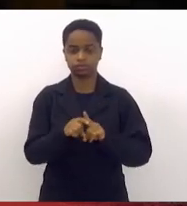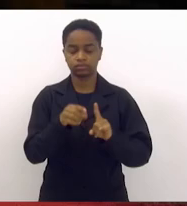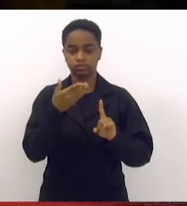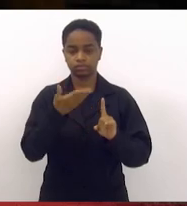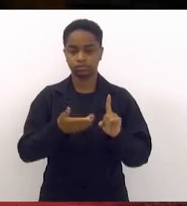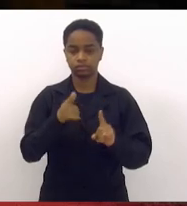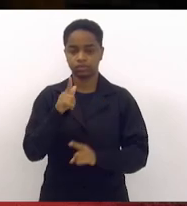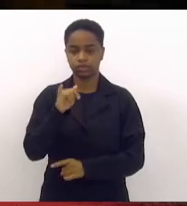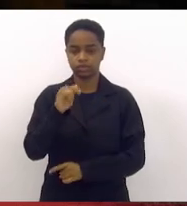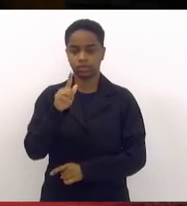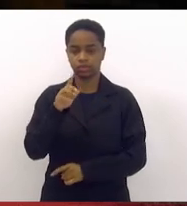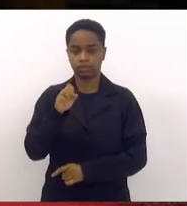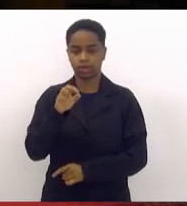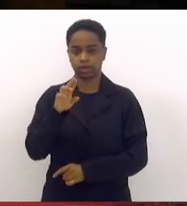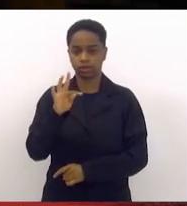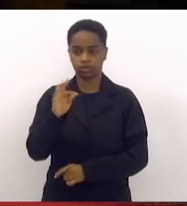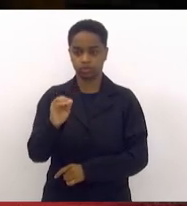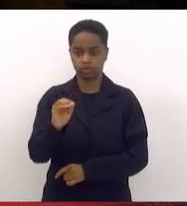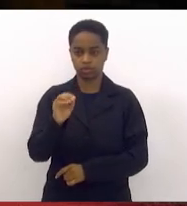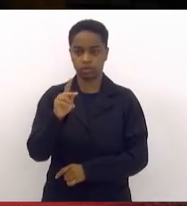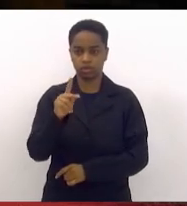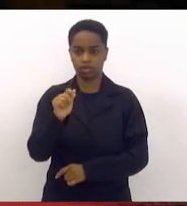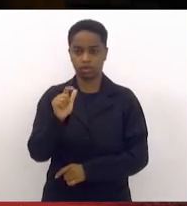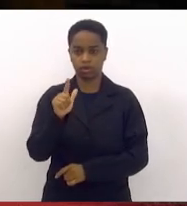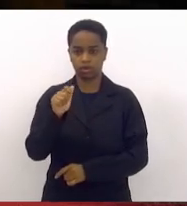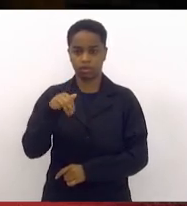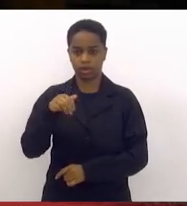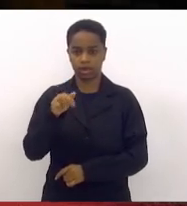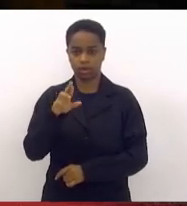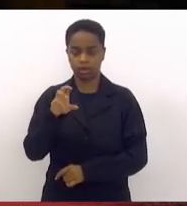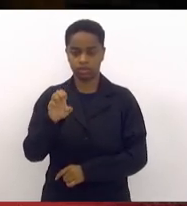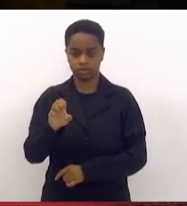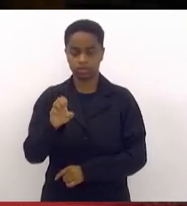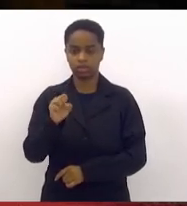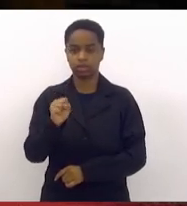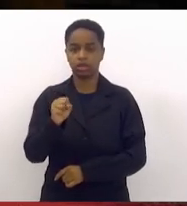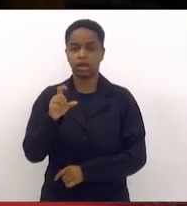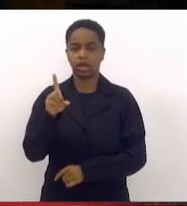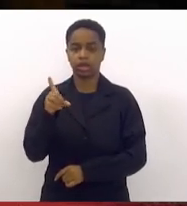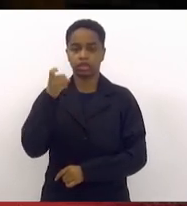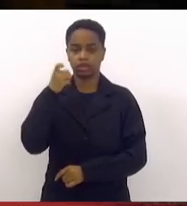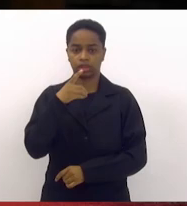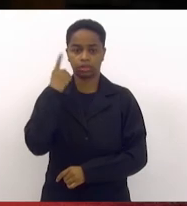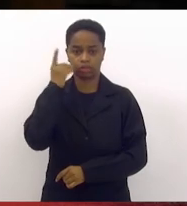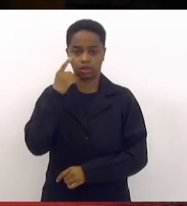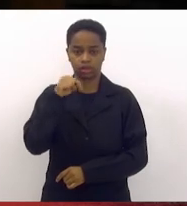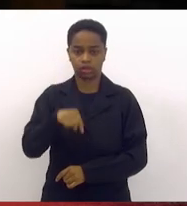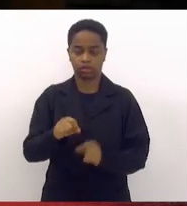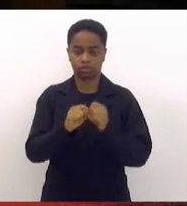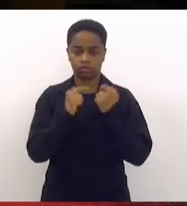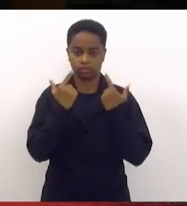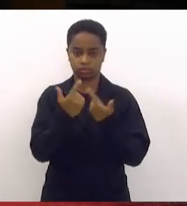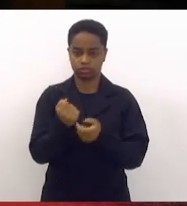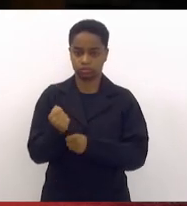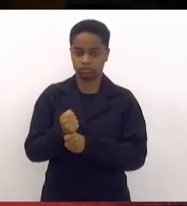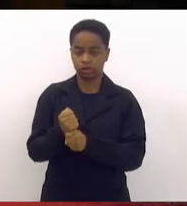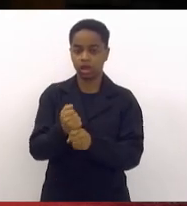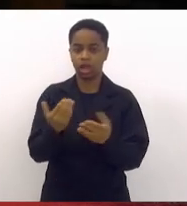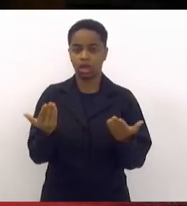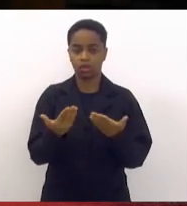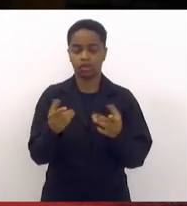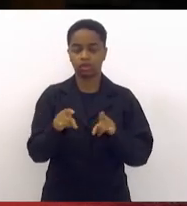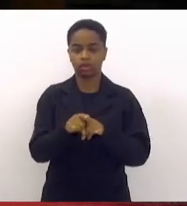petrobr que foi deputado aqui na Assembleia Legislativa durante muitos anos e é presidente